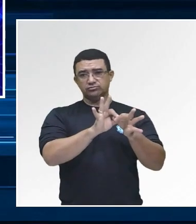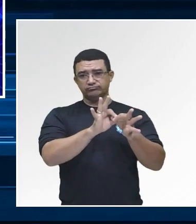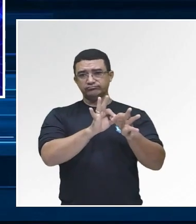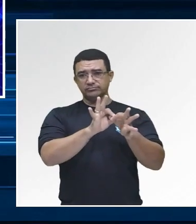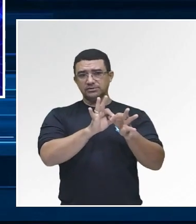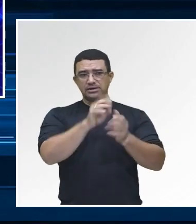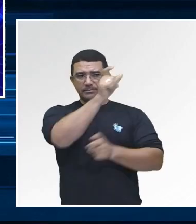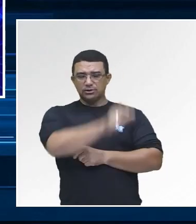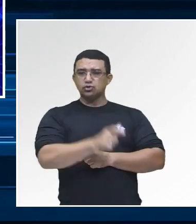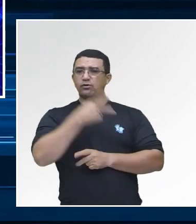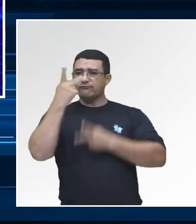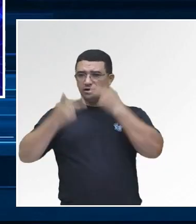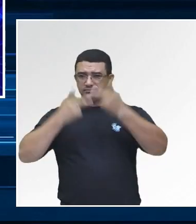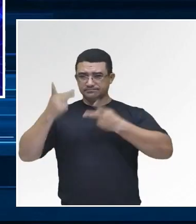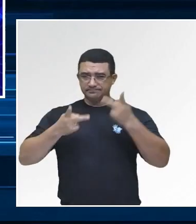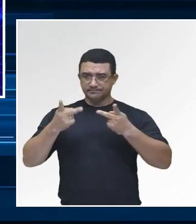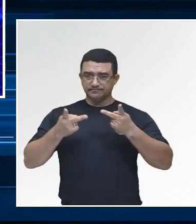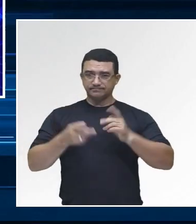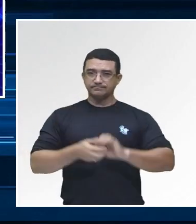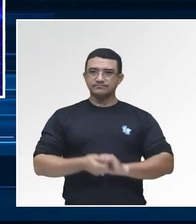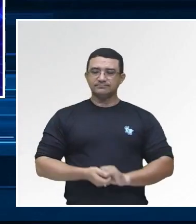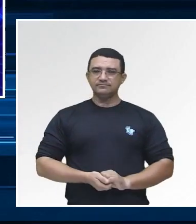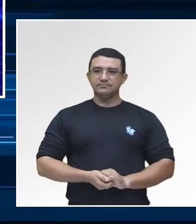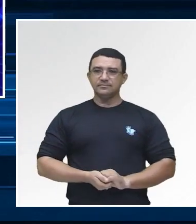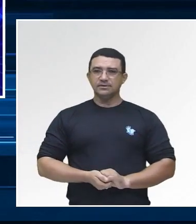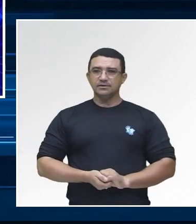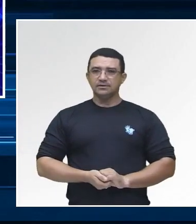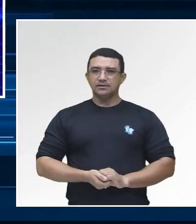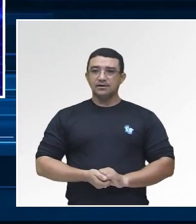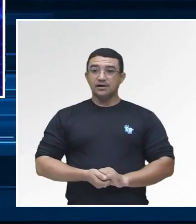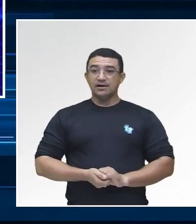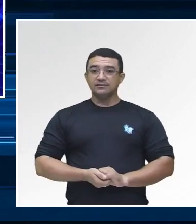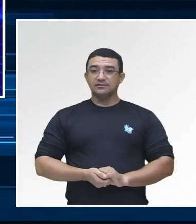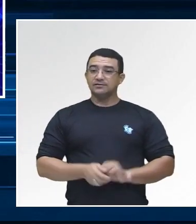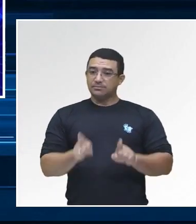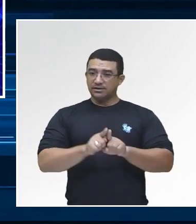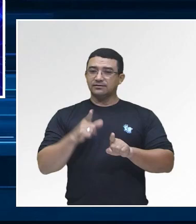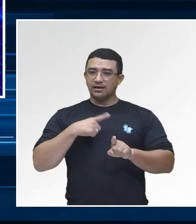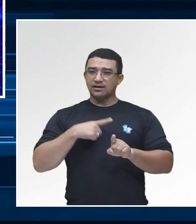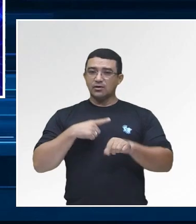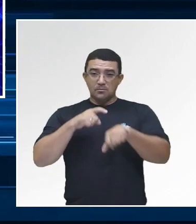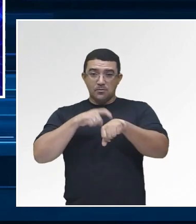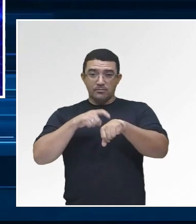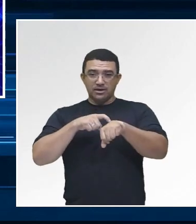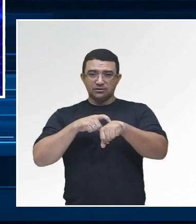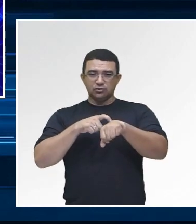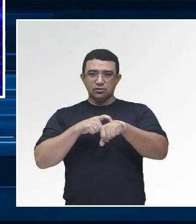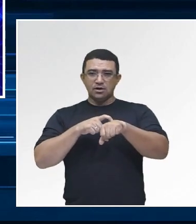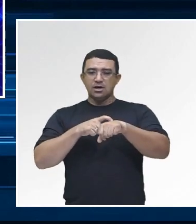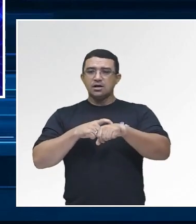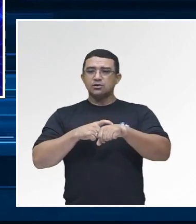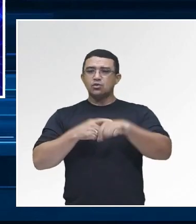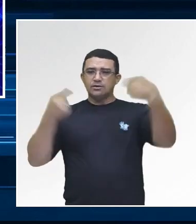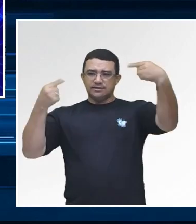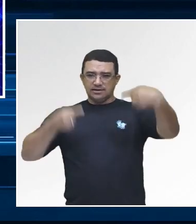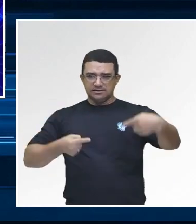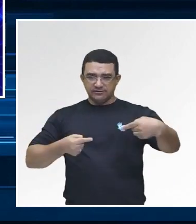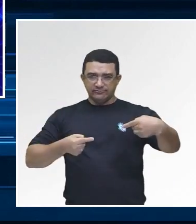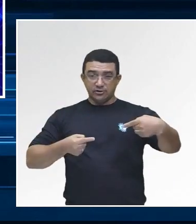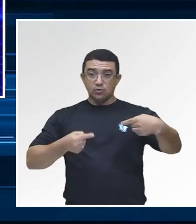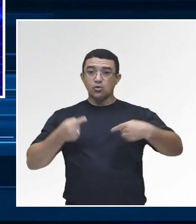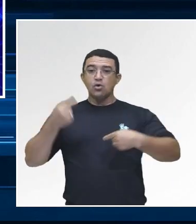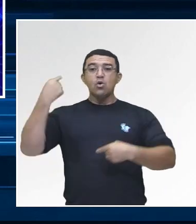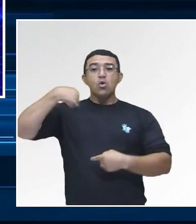fala. Aí nós temos aquele momento do desafio, o momento da reflexão, né, que nós colocamos